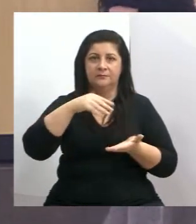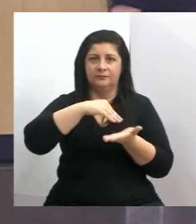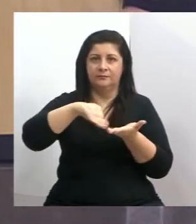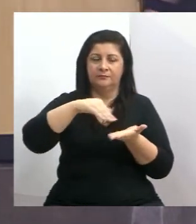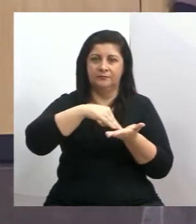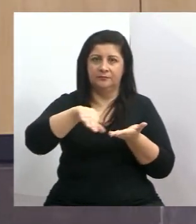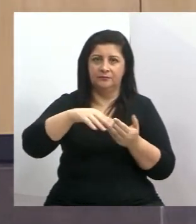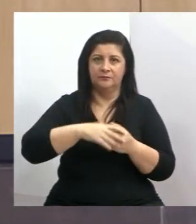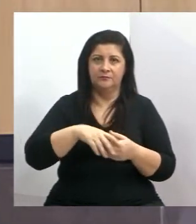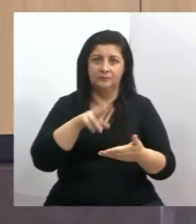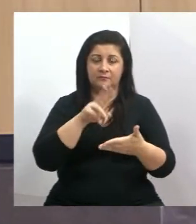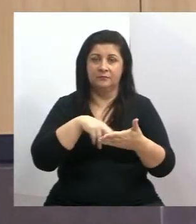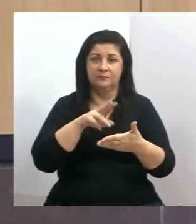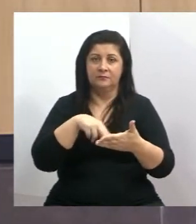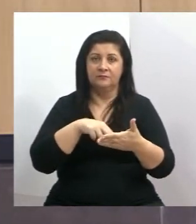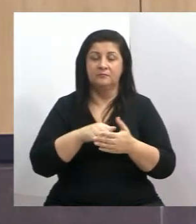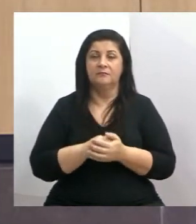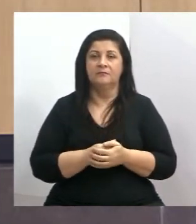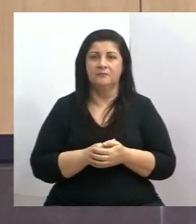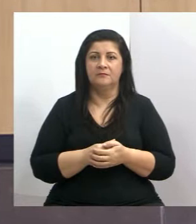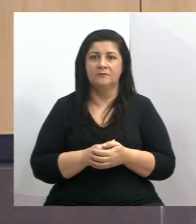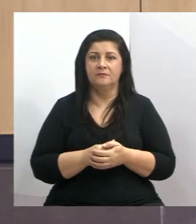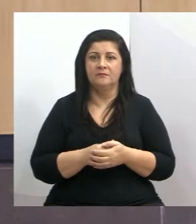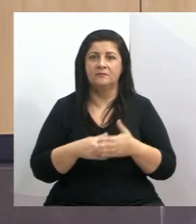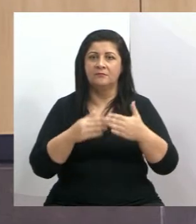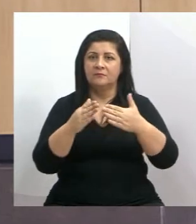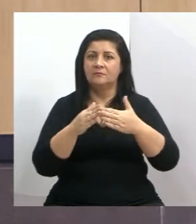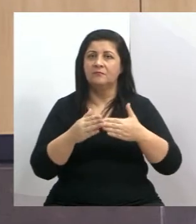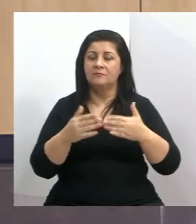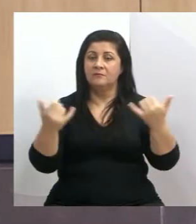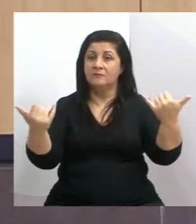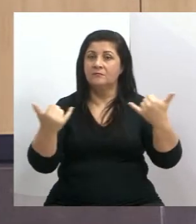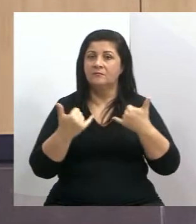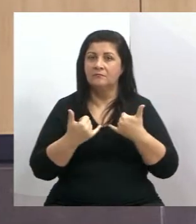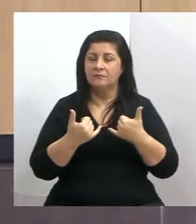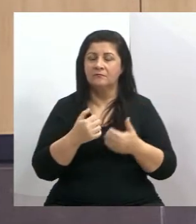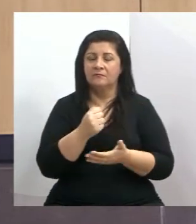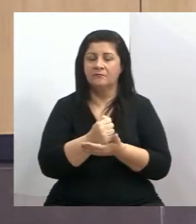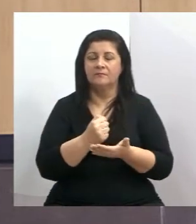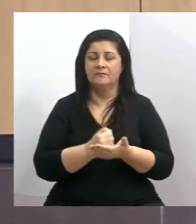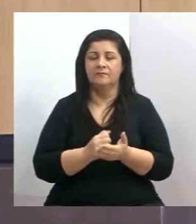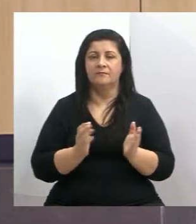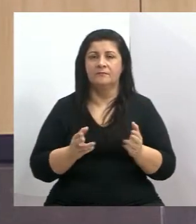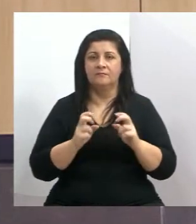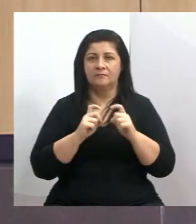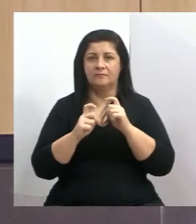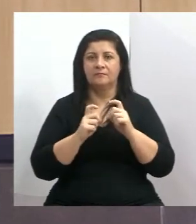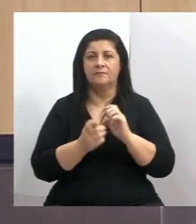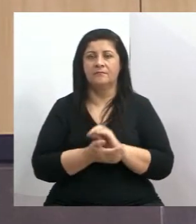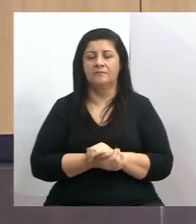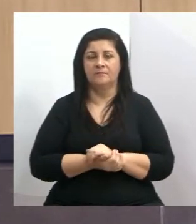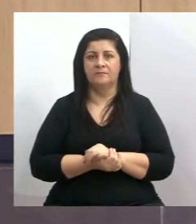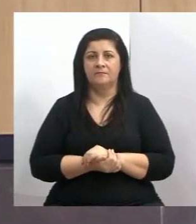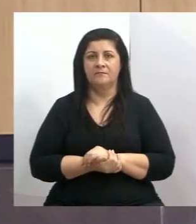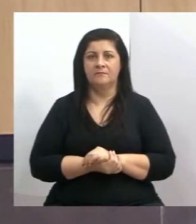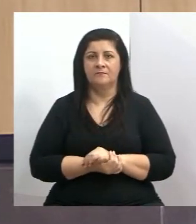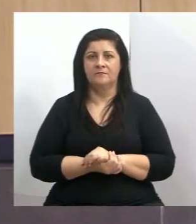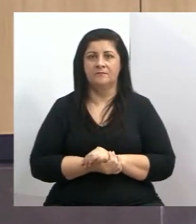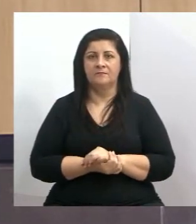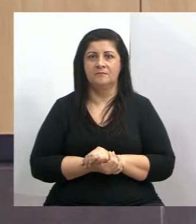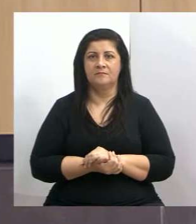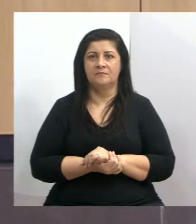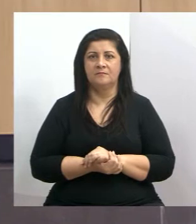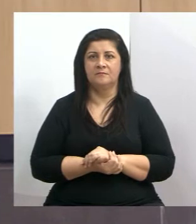que faça a leitura da frente dos pedidos de informação protocolado para essa sessão E aí